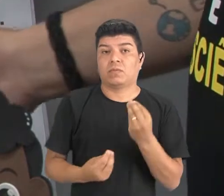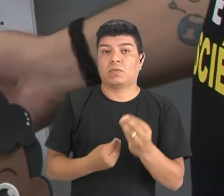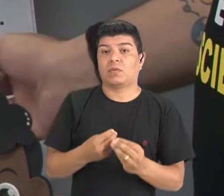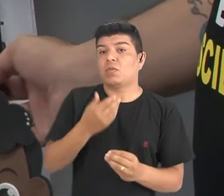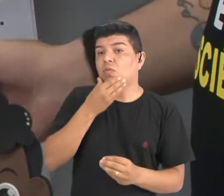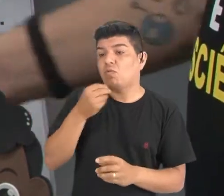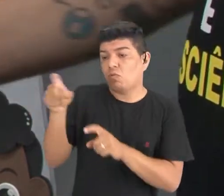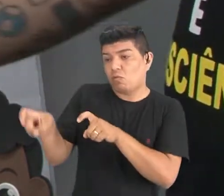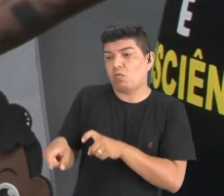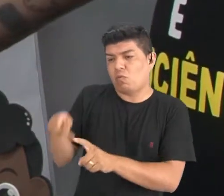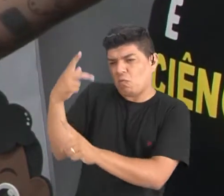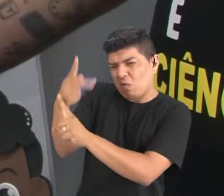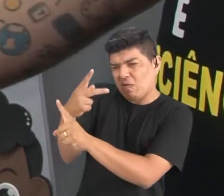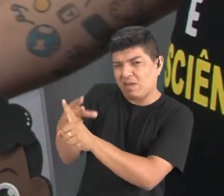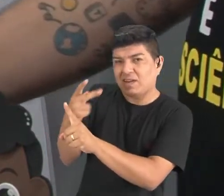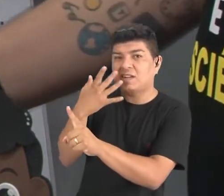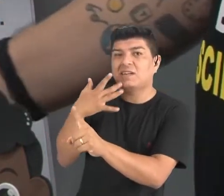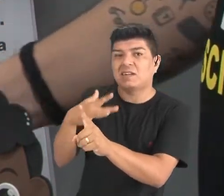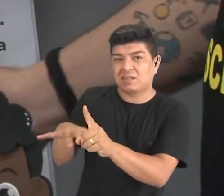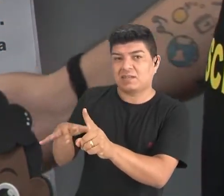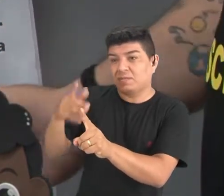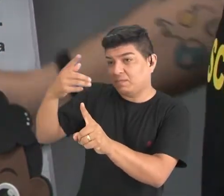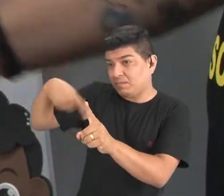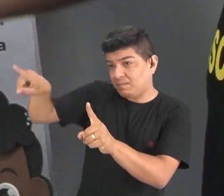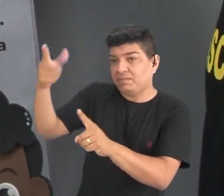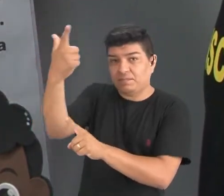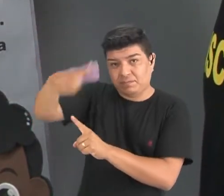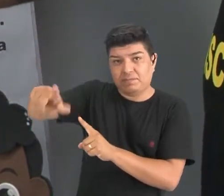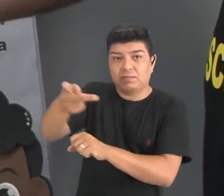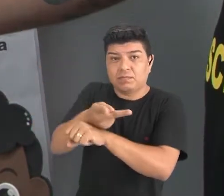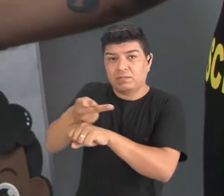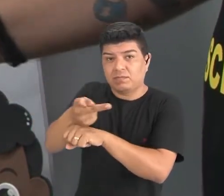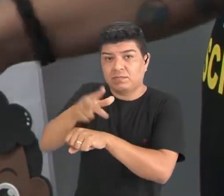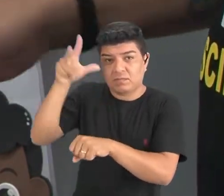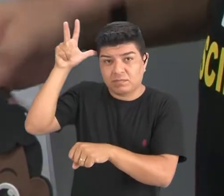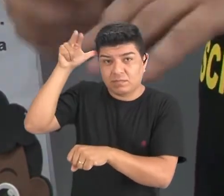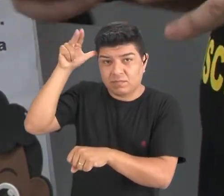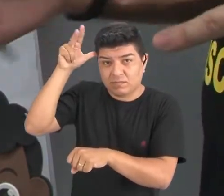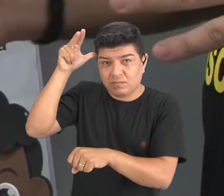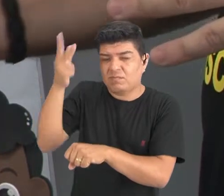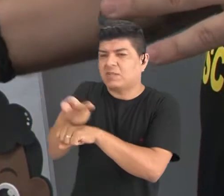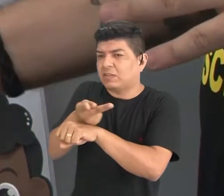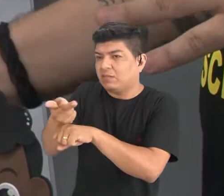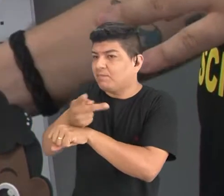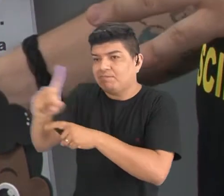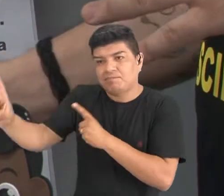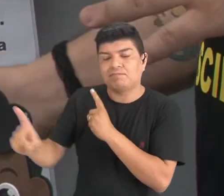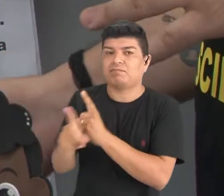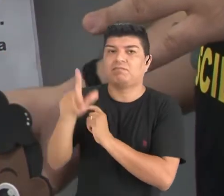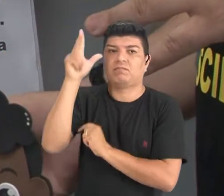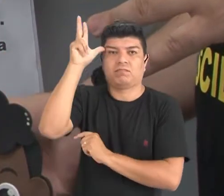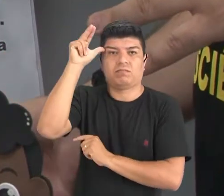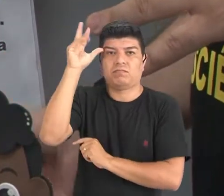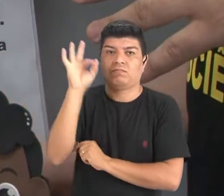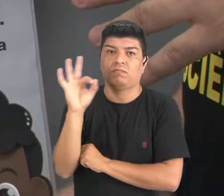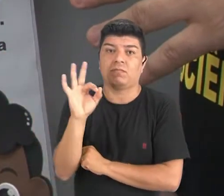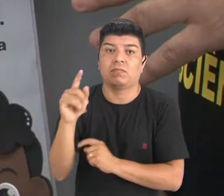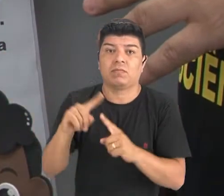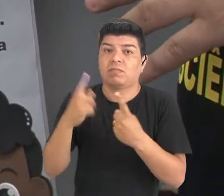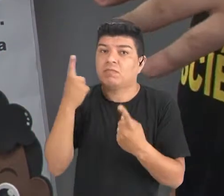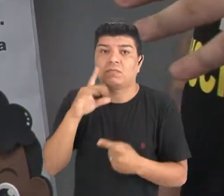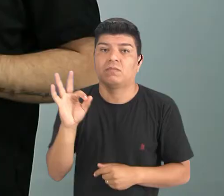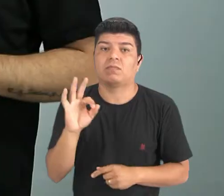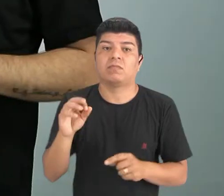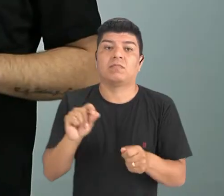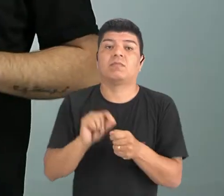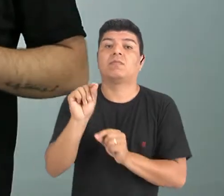o fazendeiro chicoteou o menino até sangrar e mandou que ele fosse procurar. Como já falamos, ele procurou, não achou. Não conseguiu. Aí o que foi que